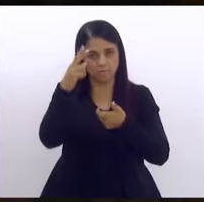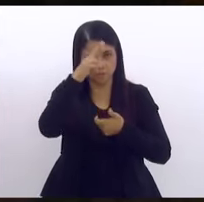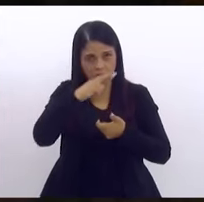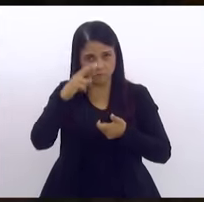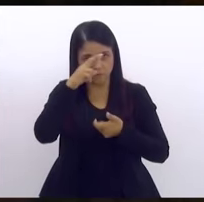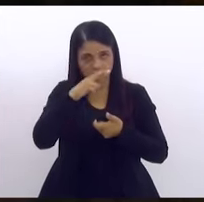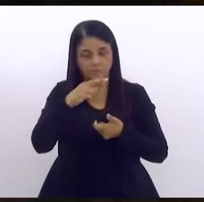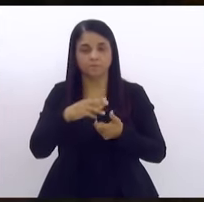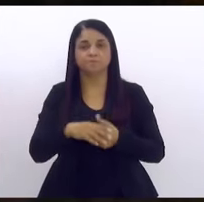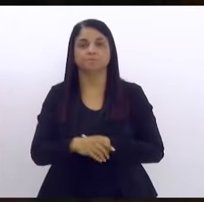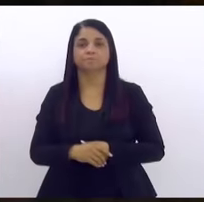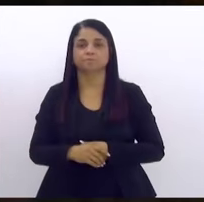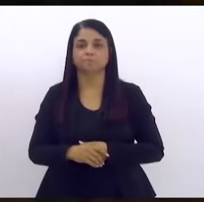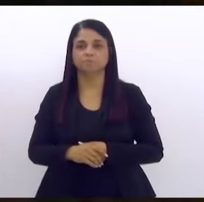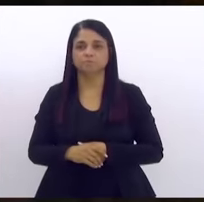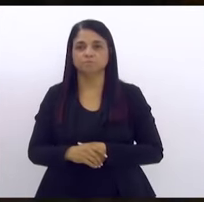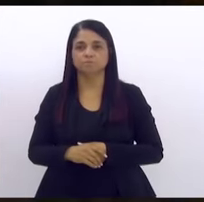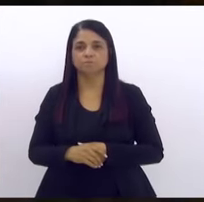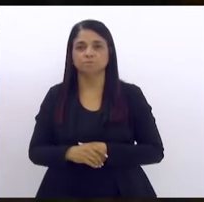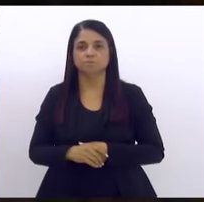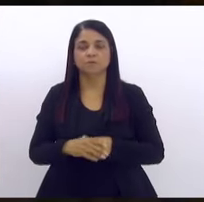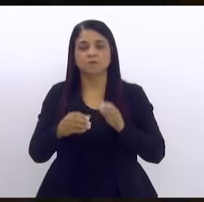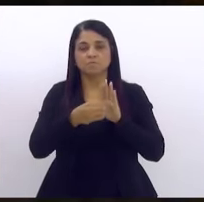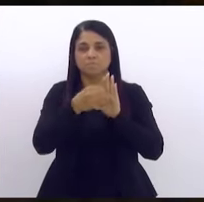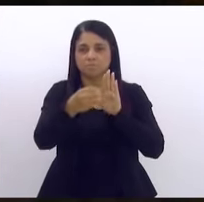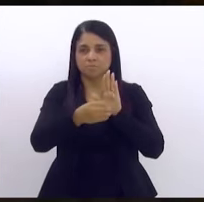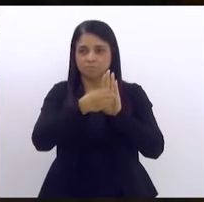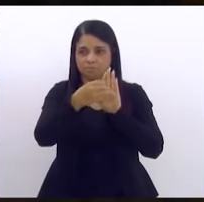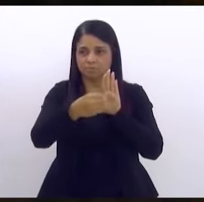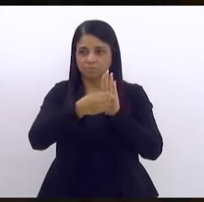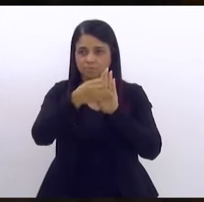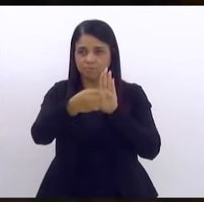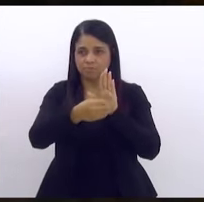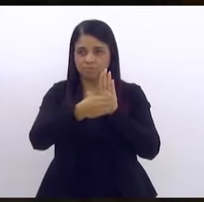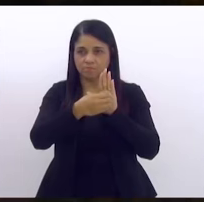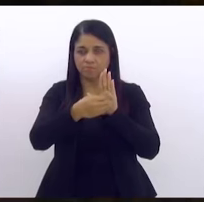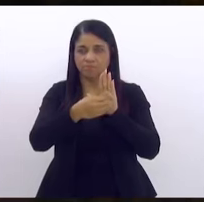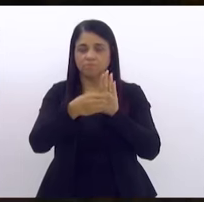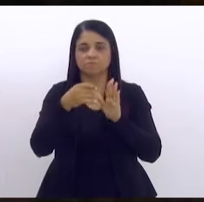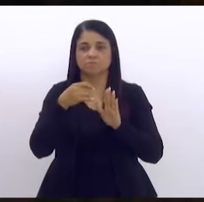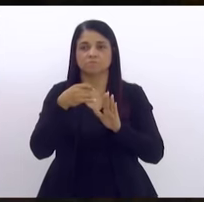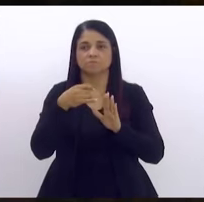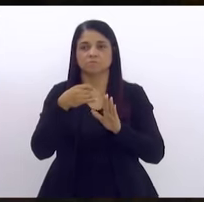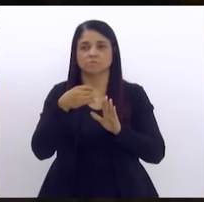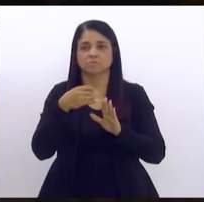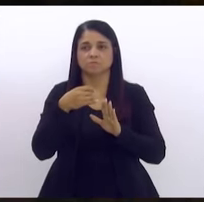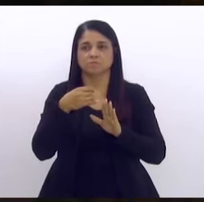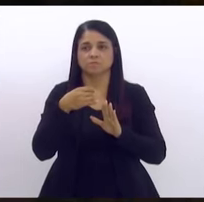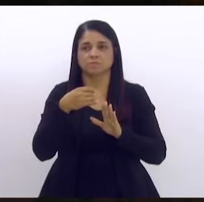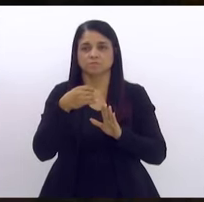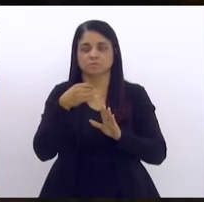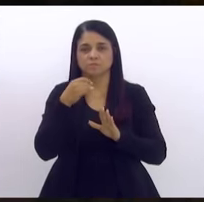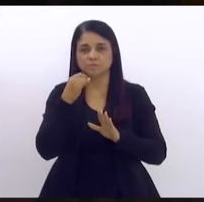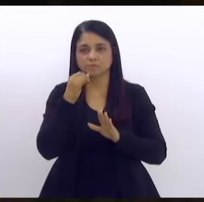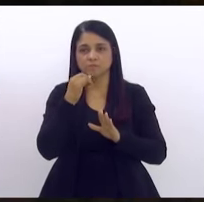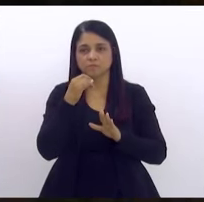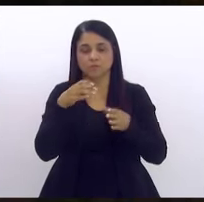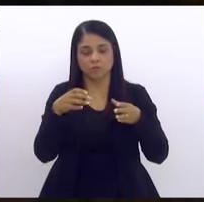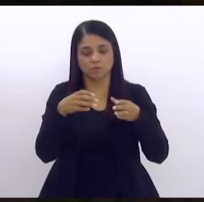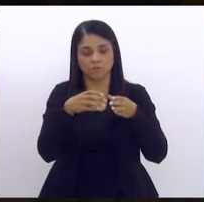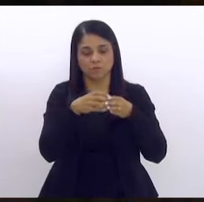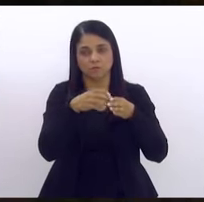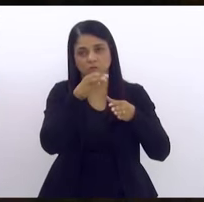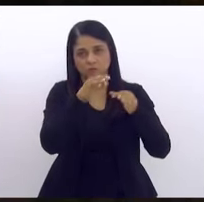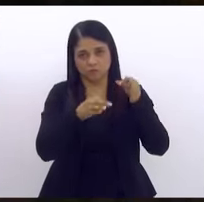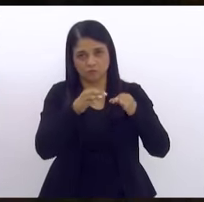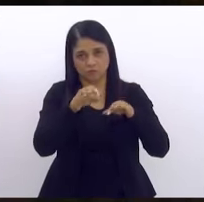e Controle. Para emitir parecer, nosso nobre... Não é essa mesmo. Pela Comissão de Justiça, nosso